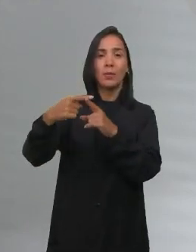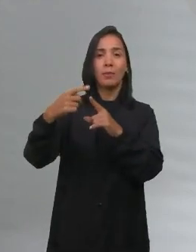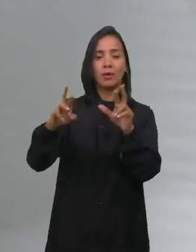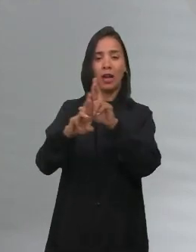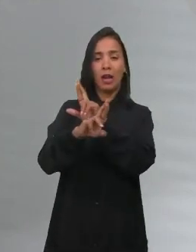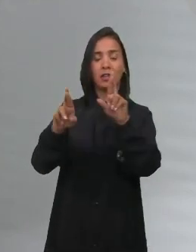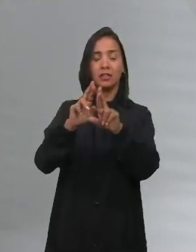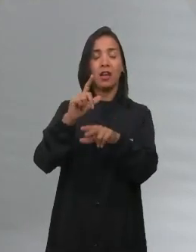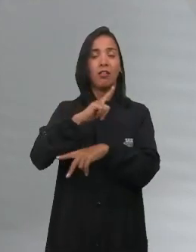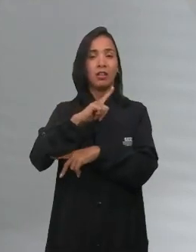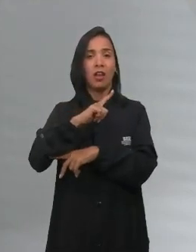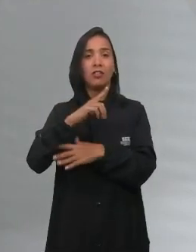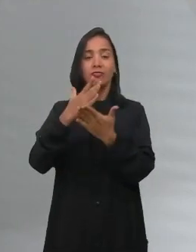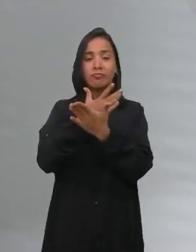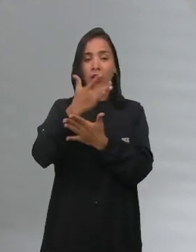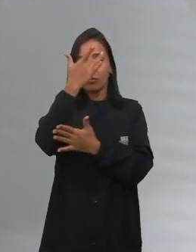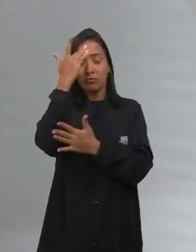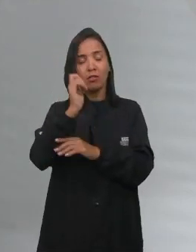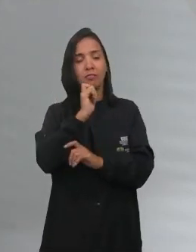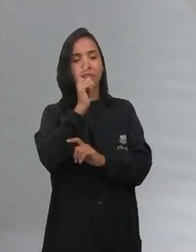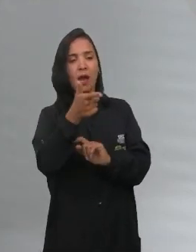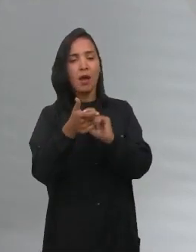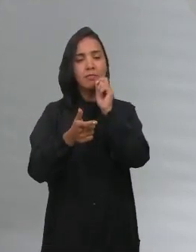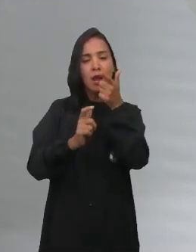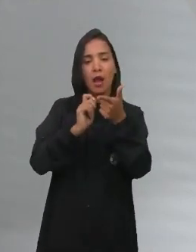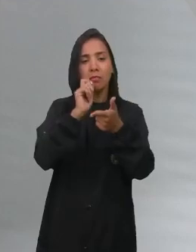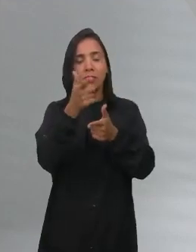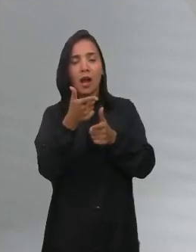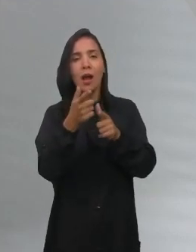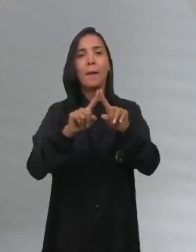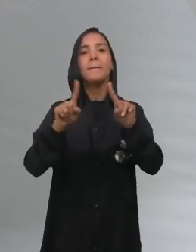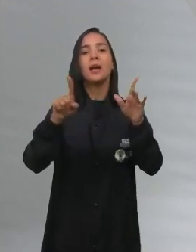críticos literários fazem esse estudo. De